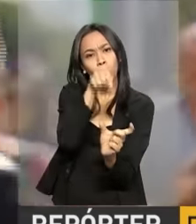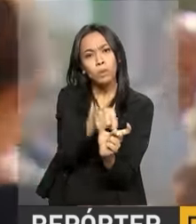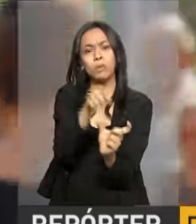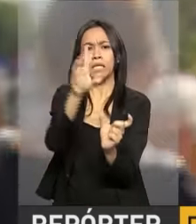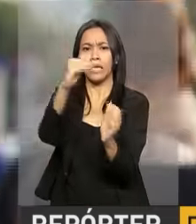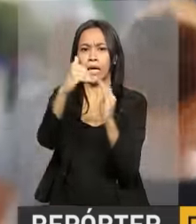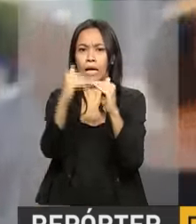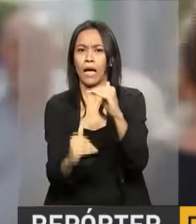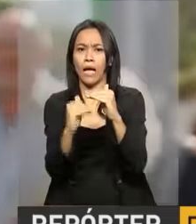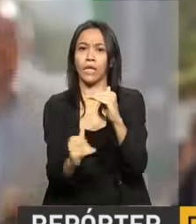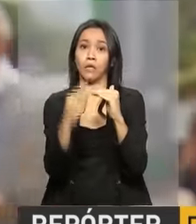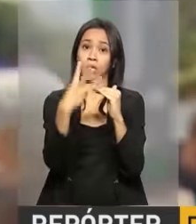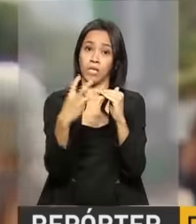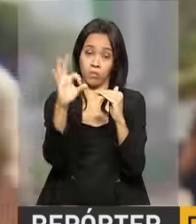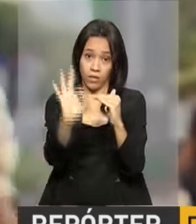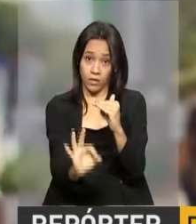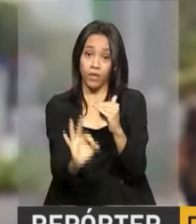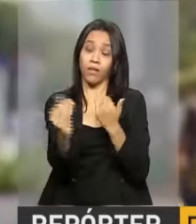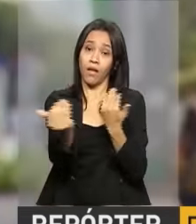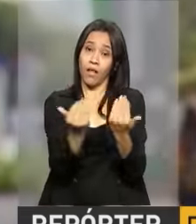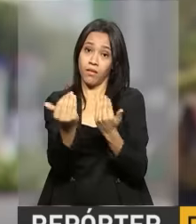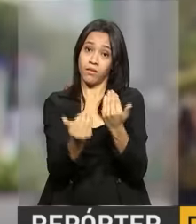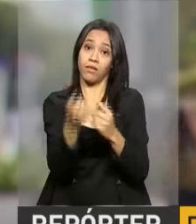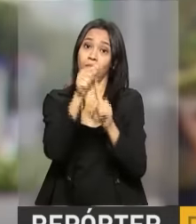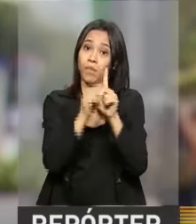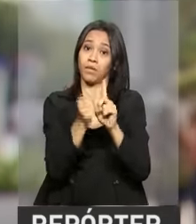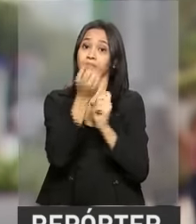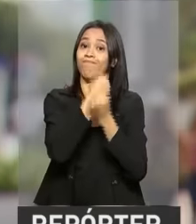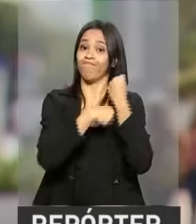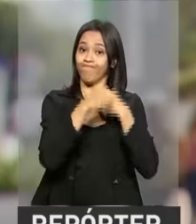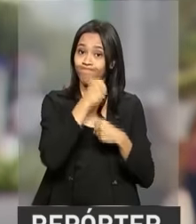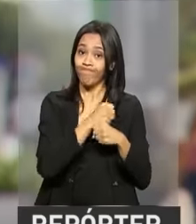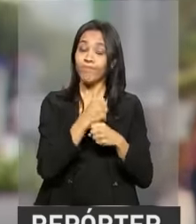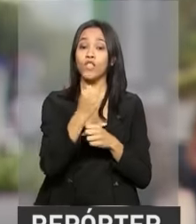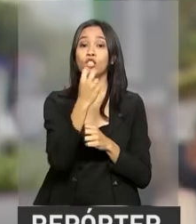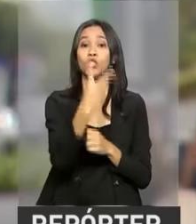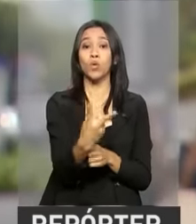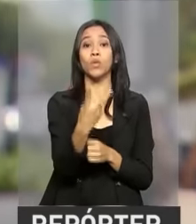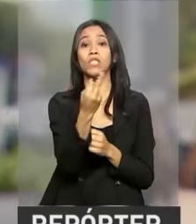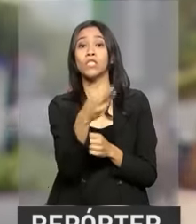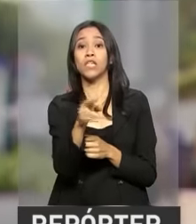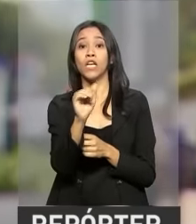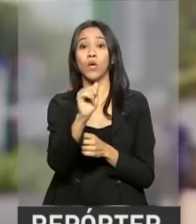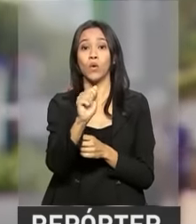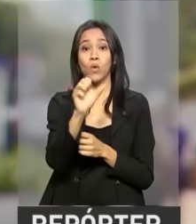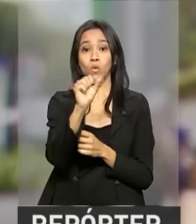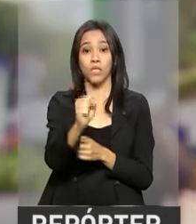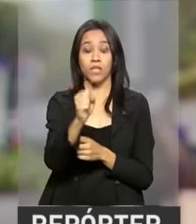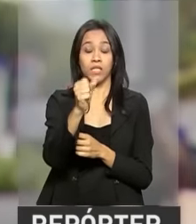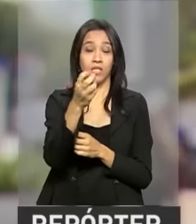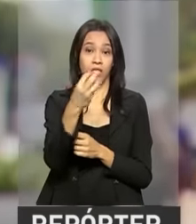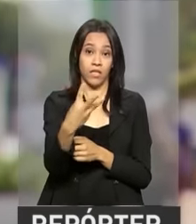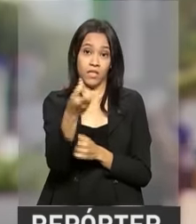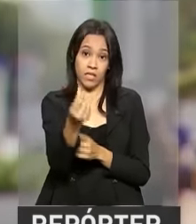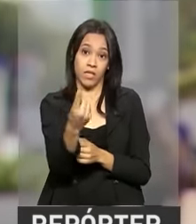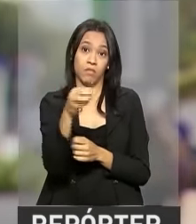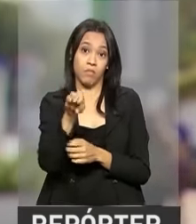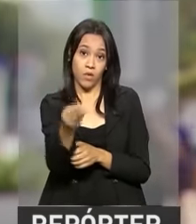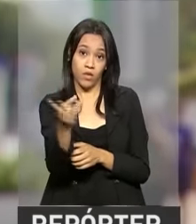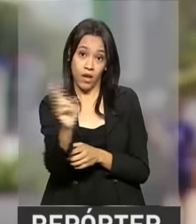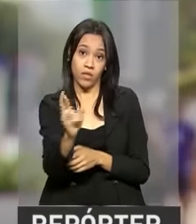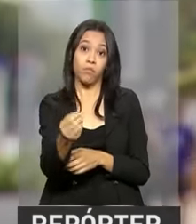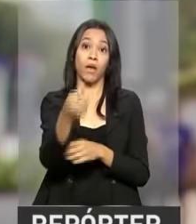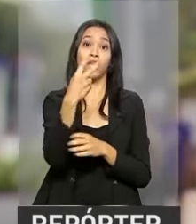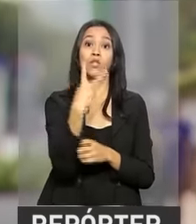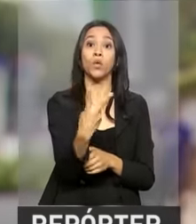caiu 3% em abril com relação ao mês passado de R 2.886 bilhões deais